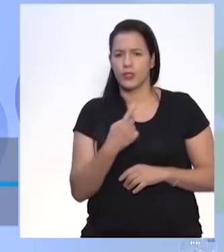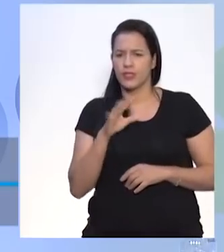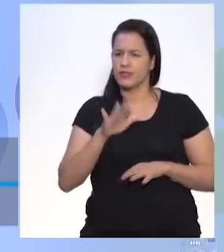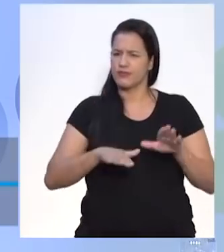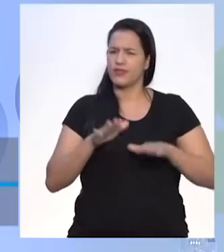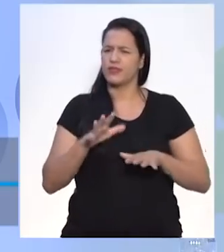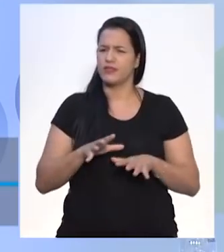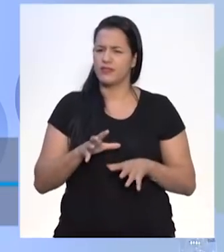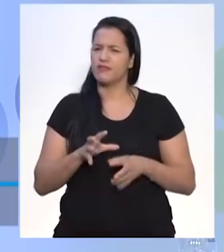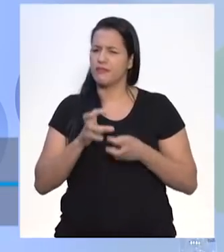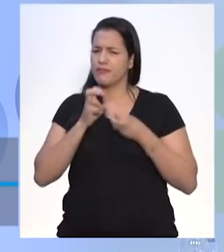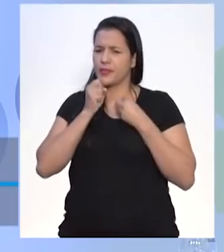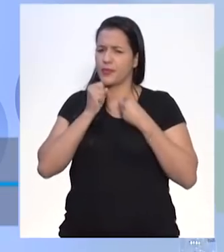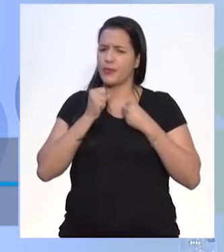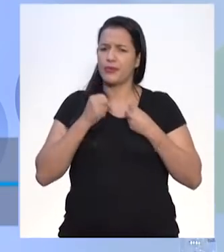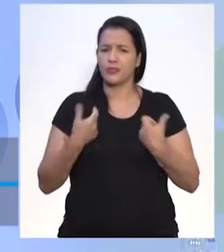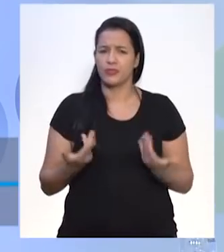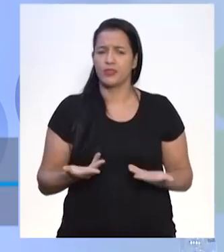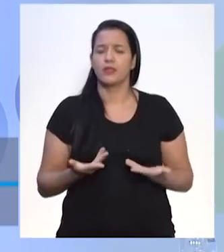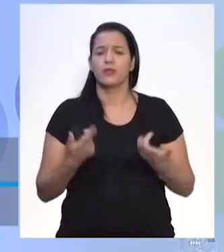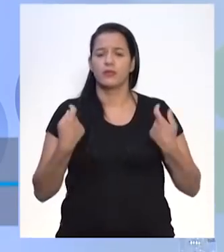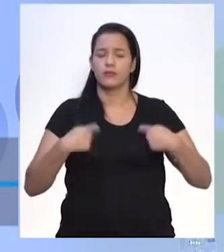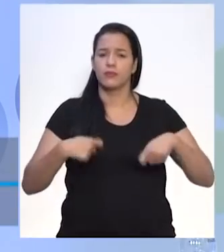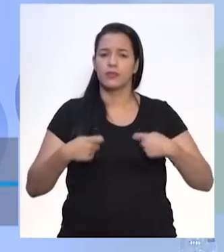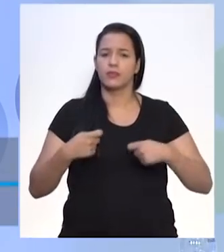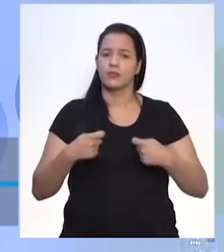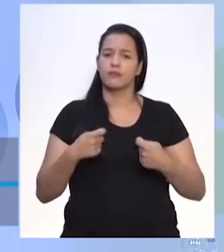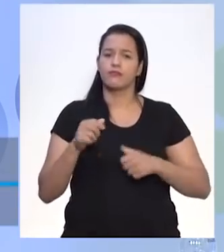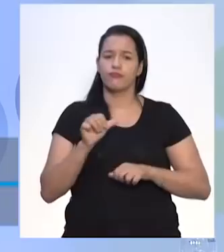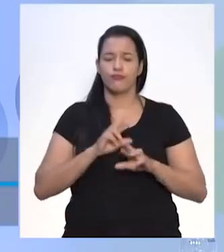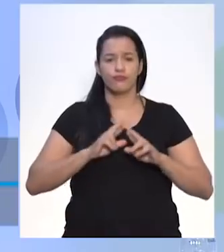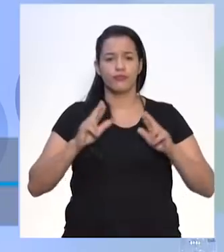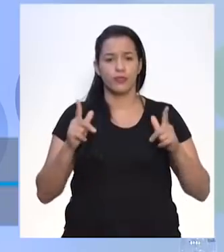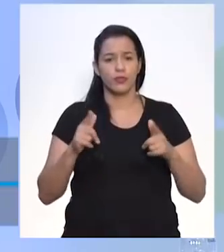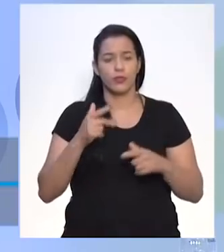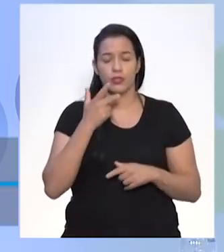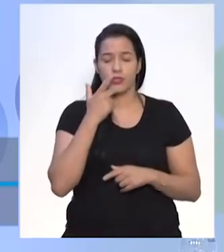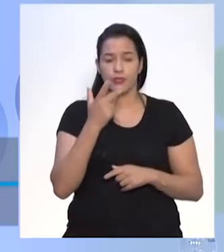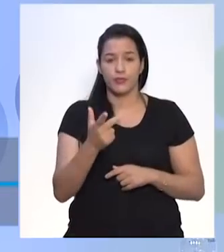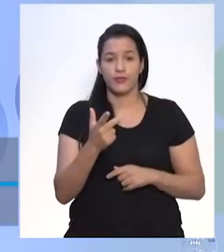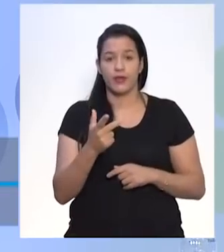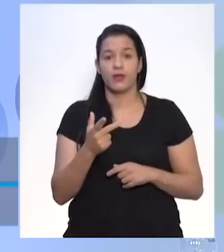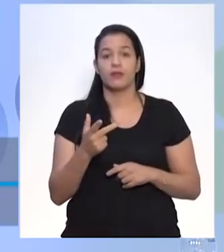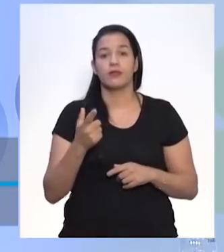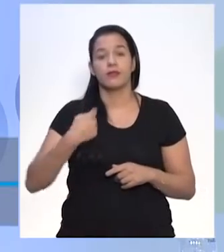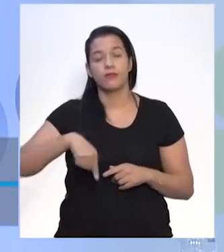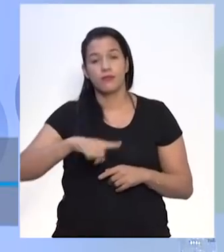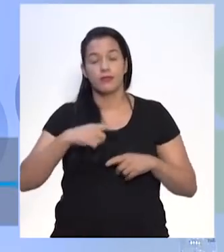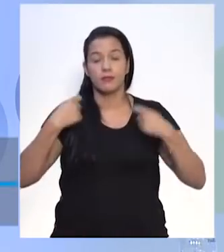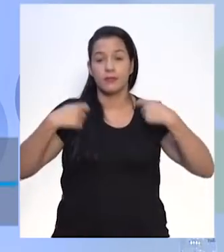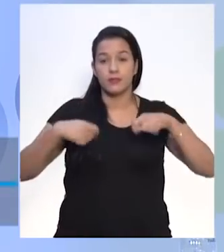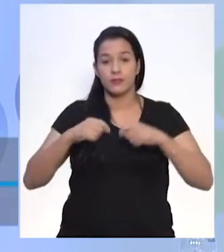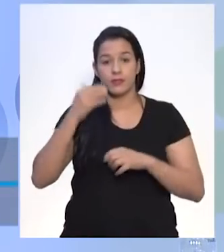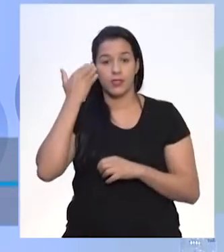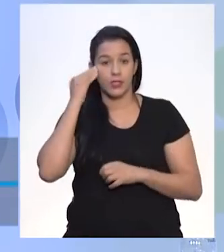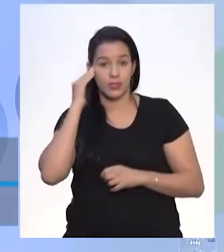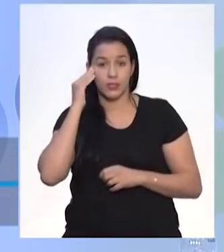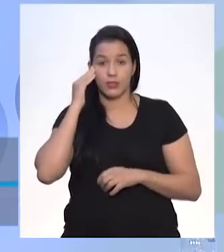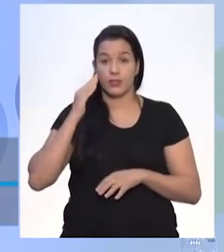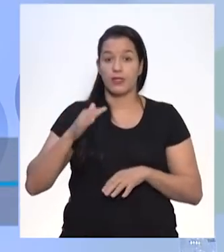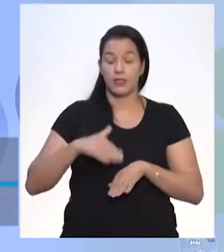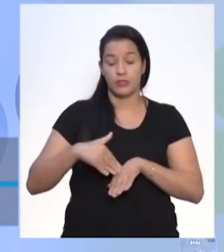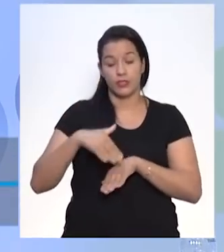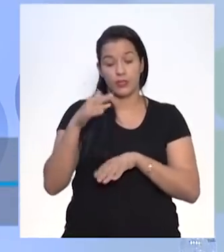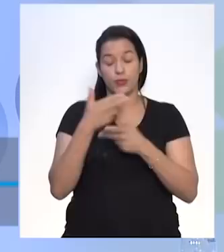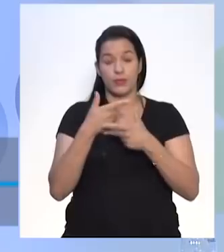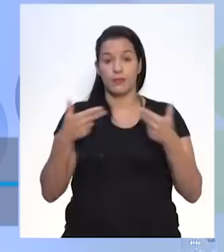egoísta e individualista, né, dessa ideia. No fundo, quando a gente coloca que a gente precisa entender que somos a coisa mais